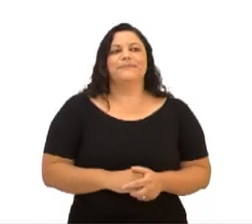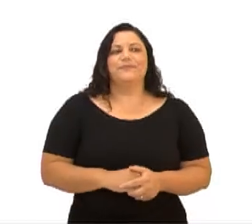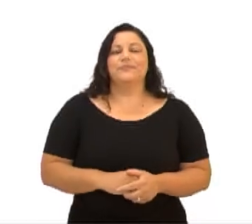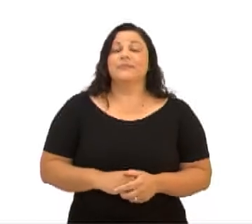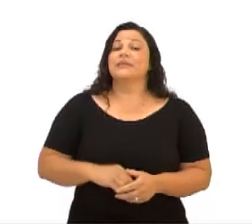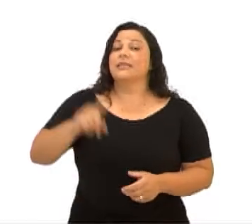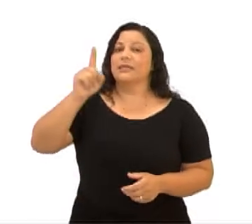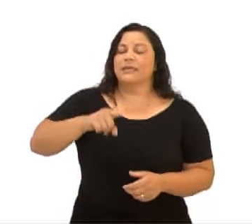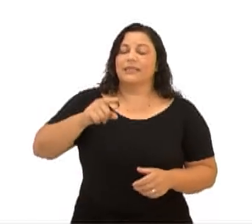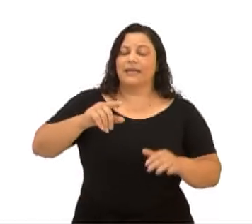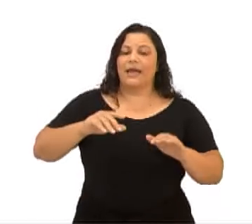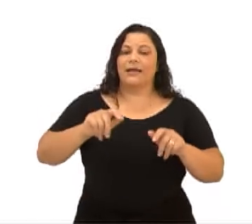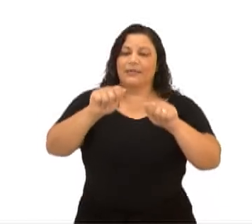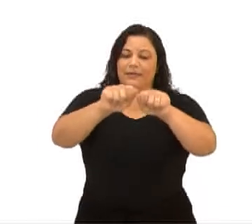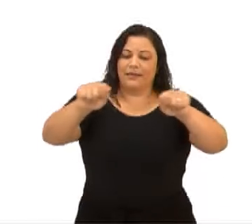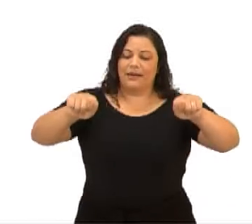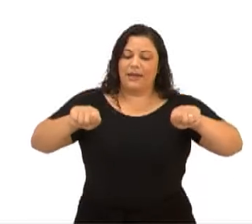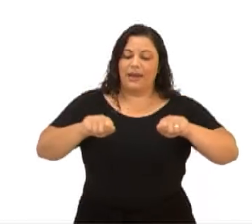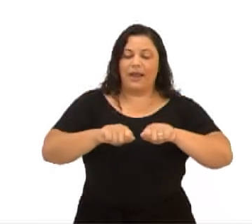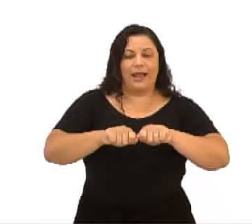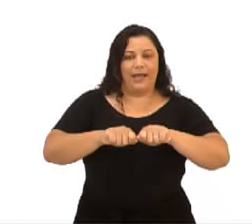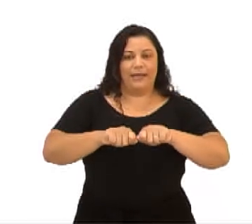nossa área total vai ser de